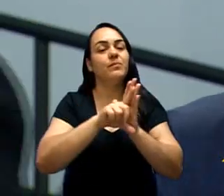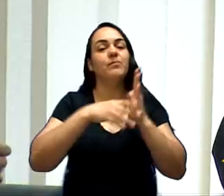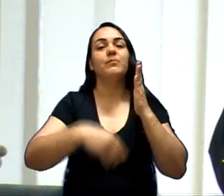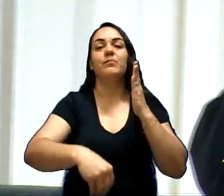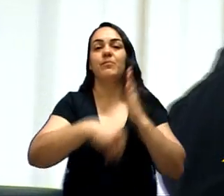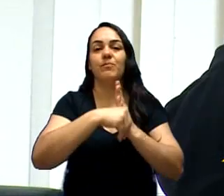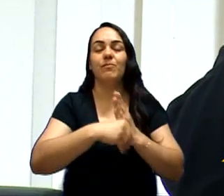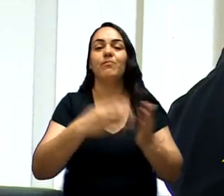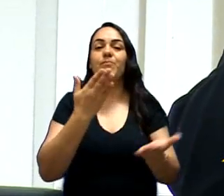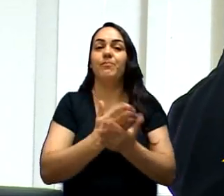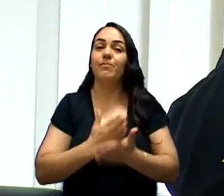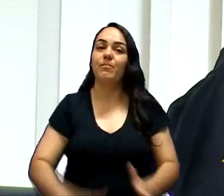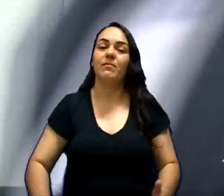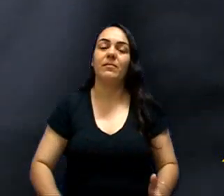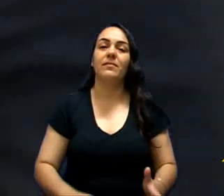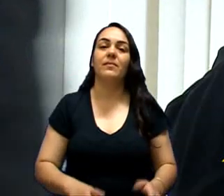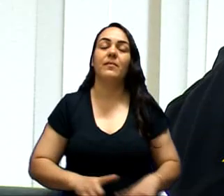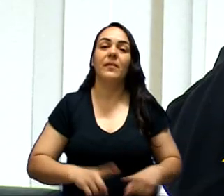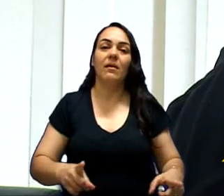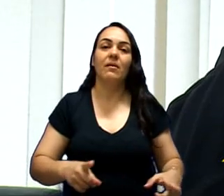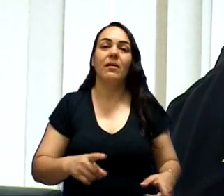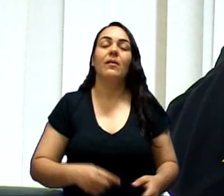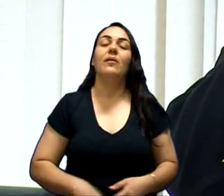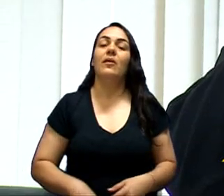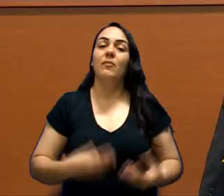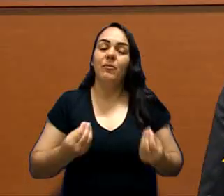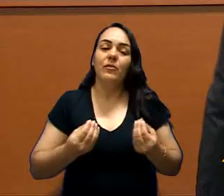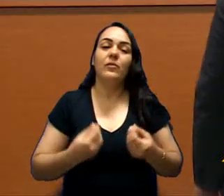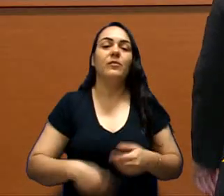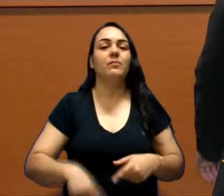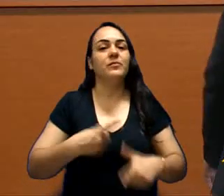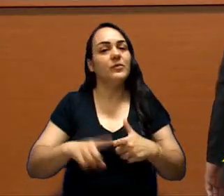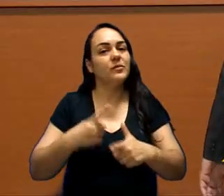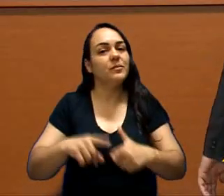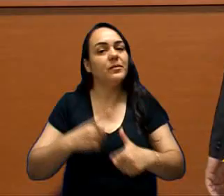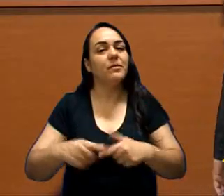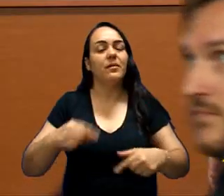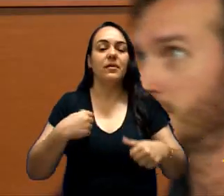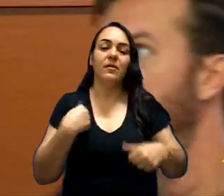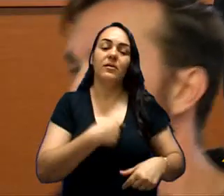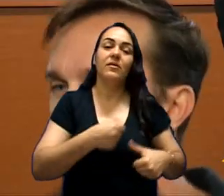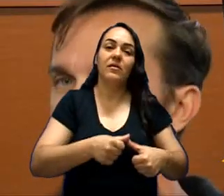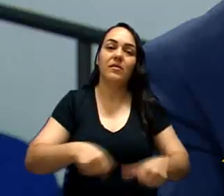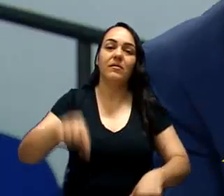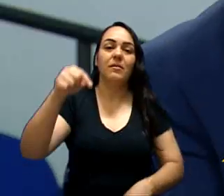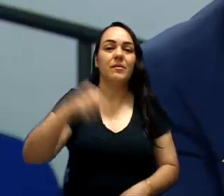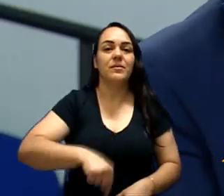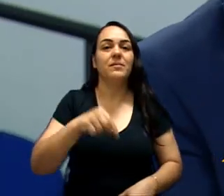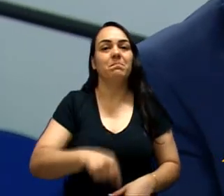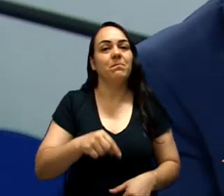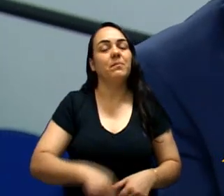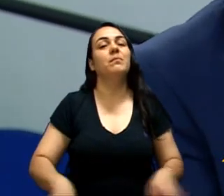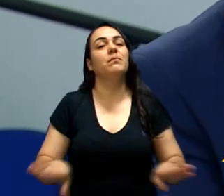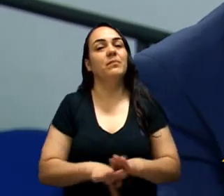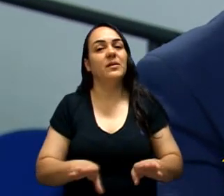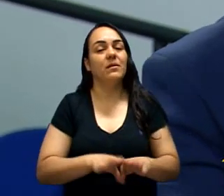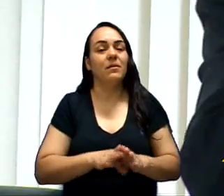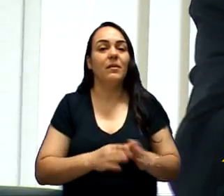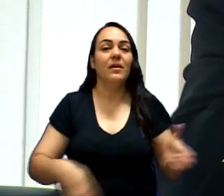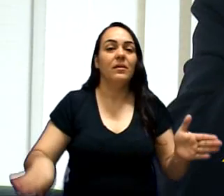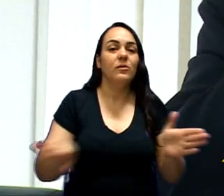que isso, é pretextual João. Isso. João, mas isso sem falar o desgaste que nós tivemos aqui. Não, viu? Se mata, aqui, vem com o otário porque aqui. Eu vou